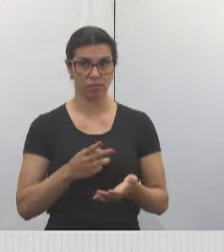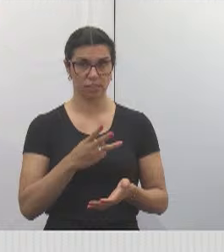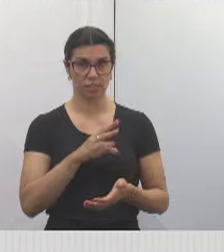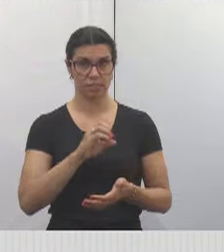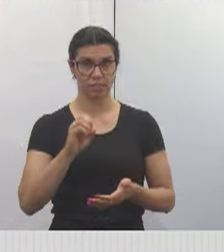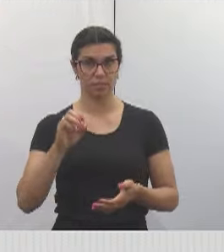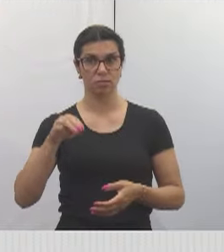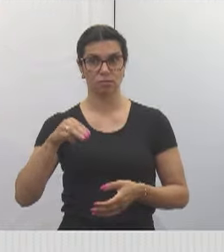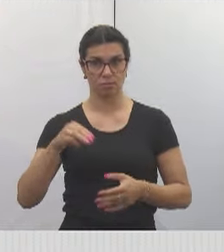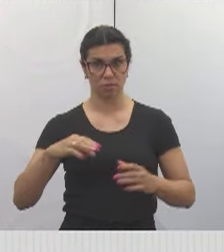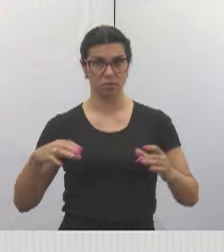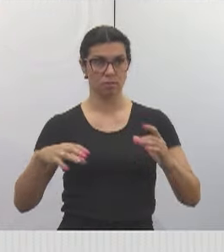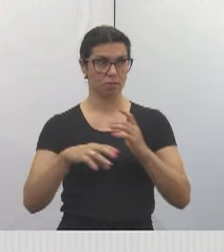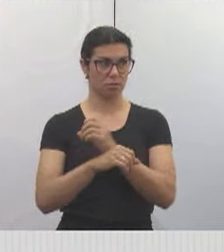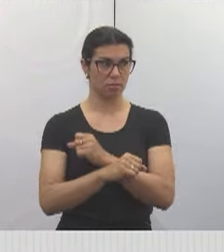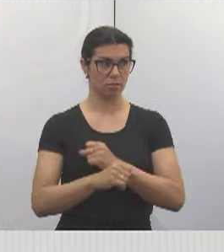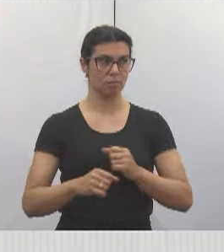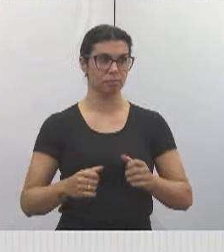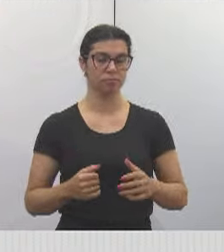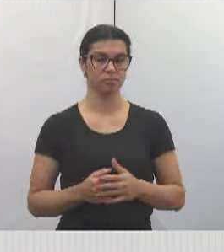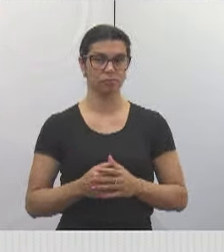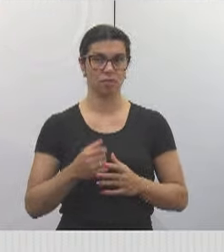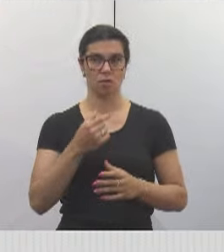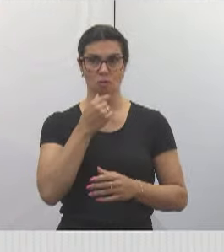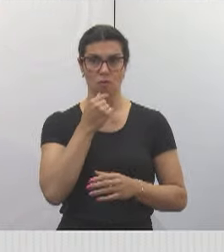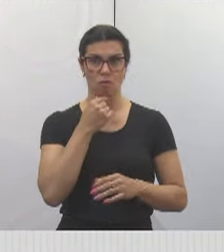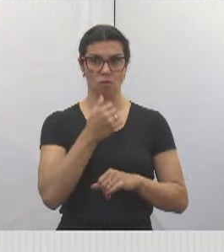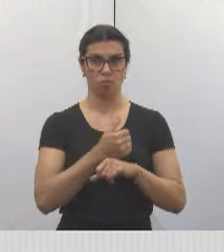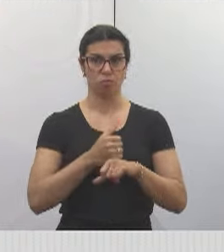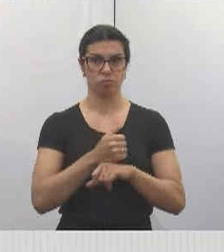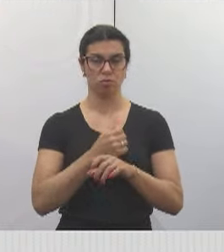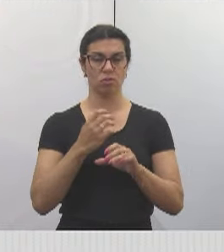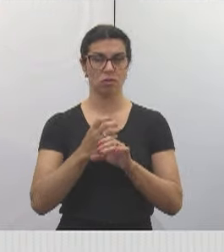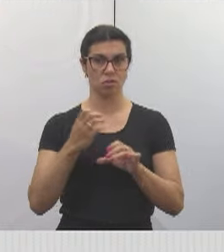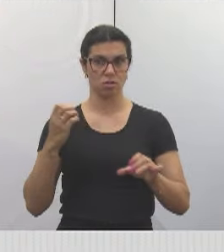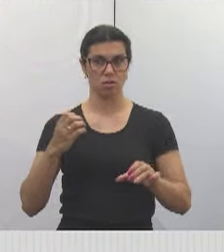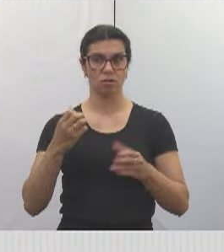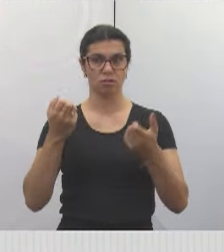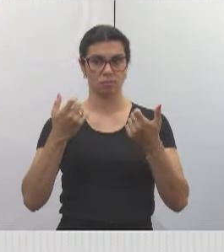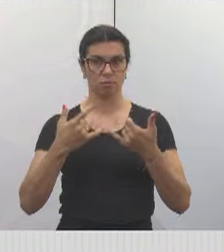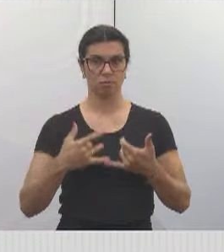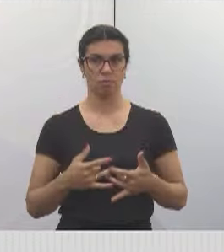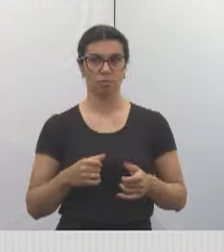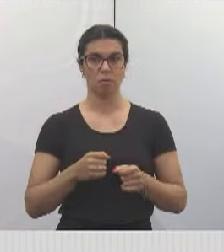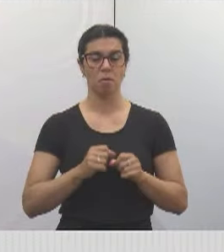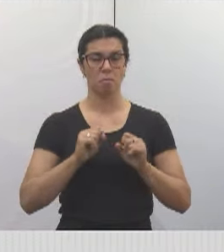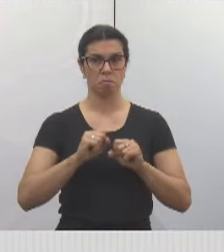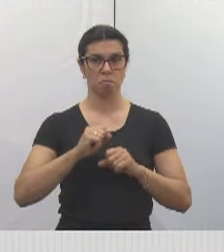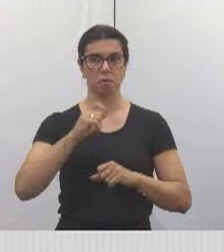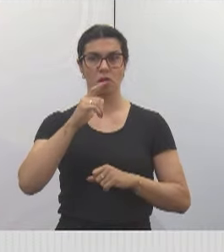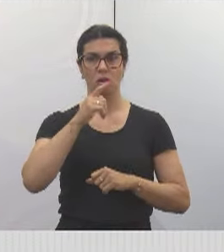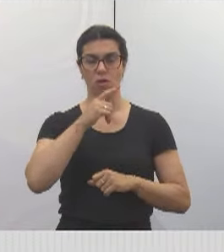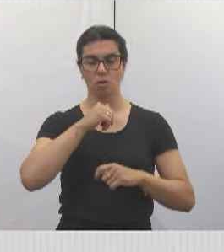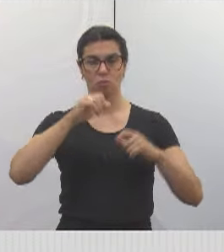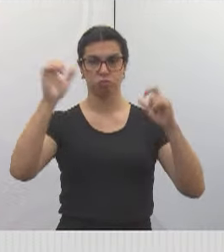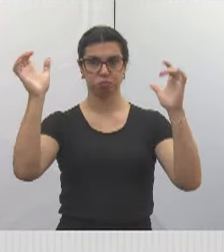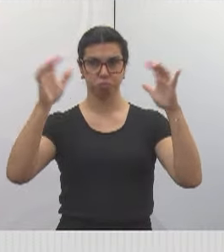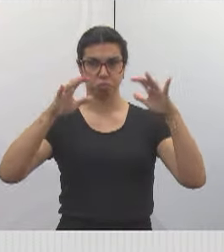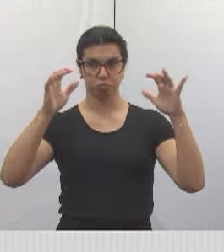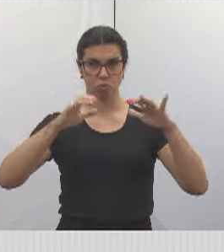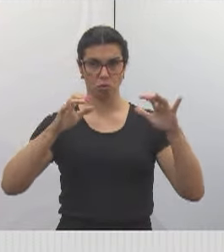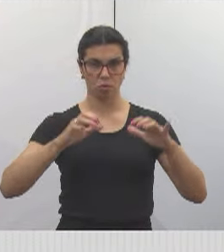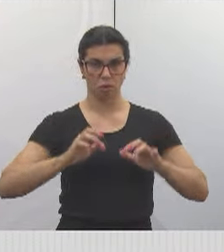completar lá, se diz o engenheiro lá. Então, não tem conversa mais, pode chover, não vai mais, a hora que acabar de